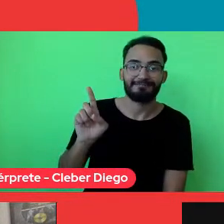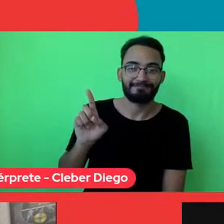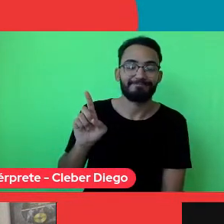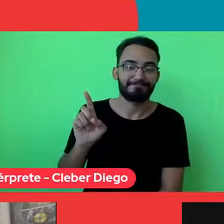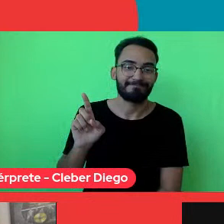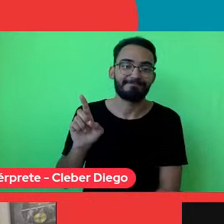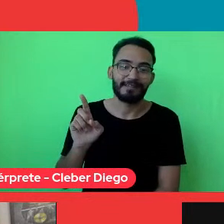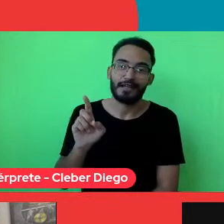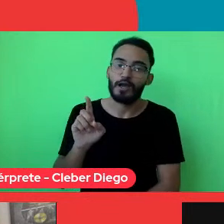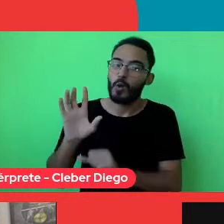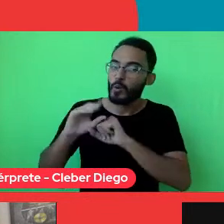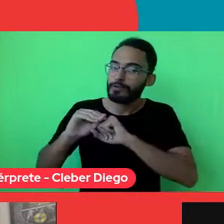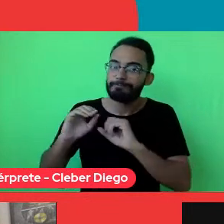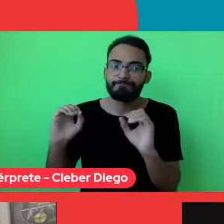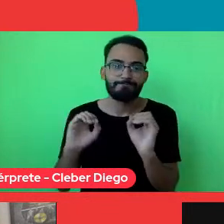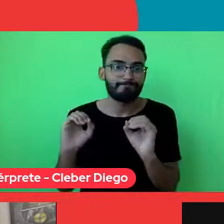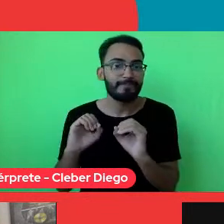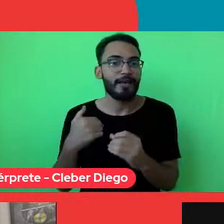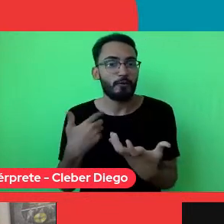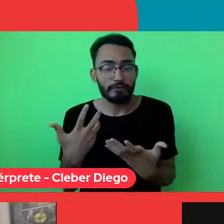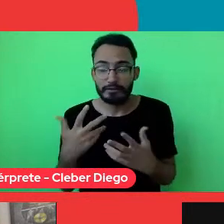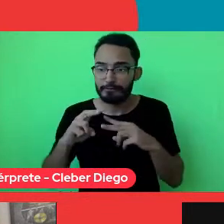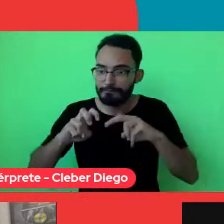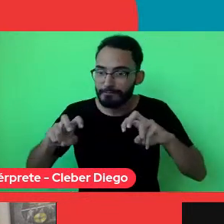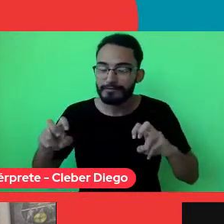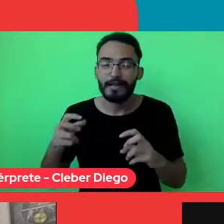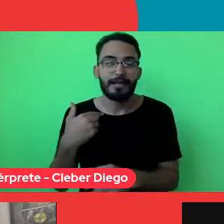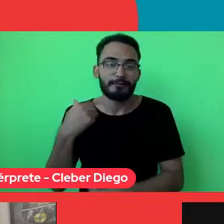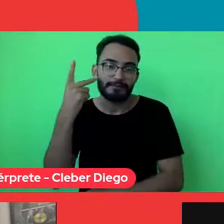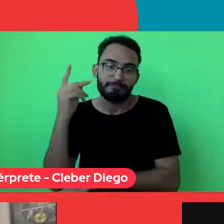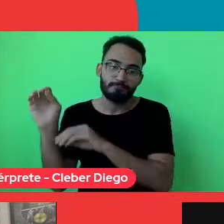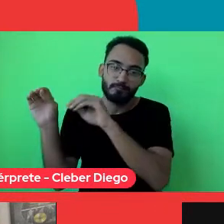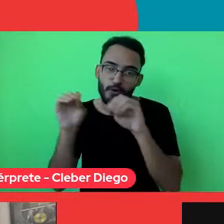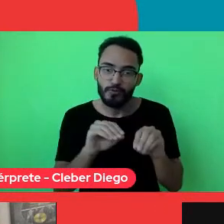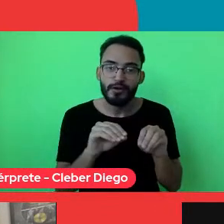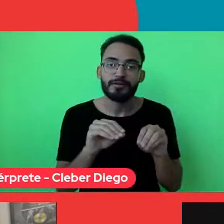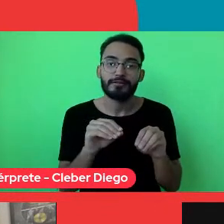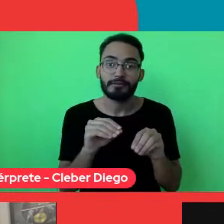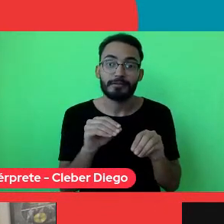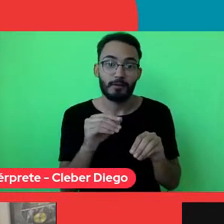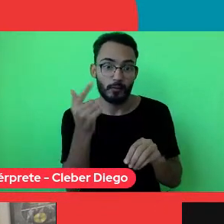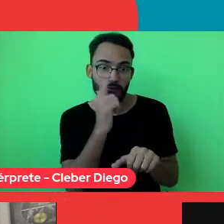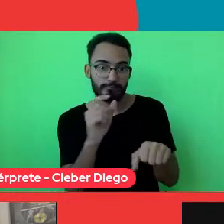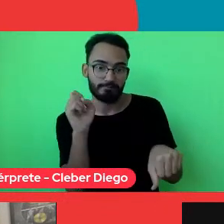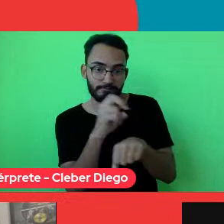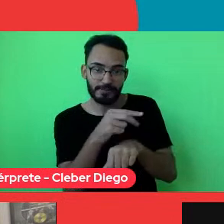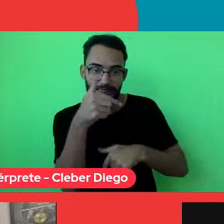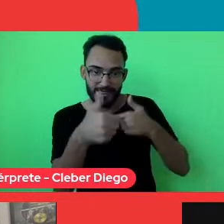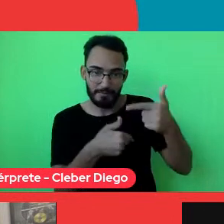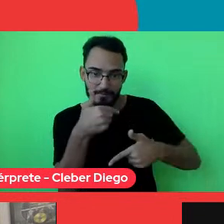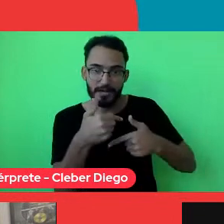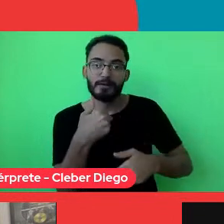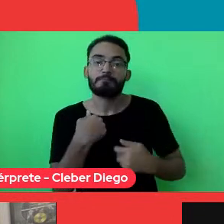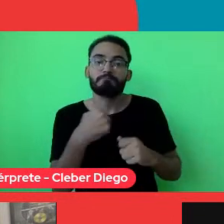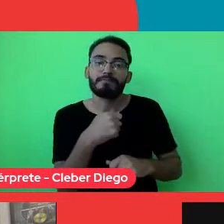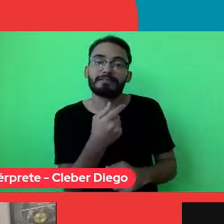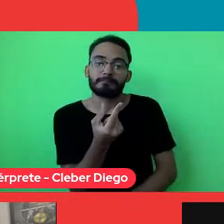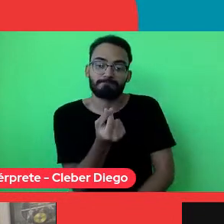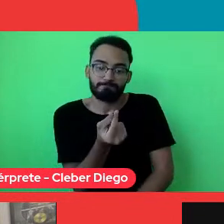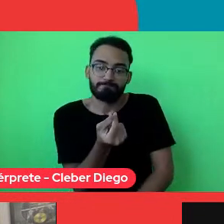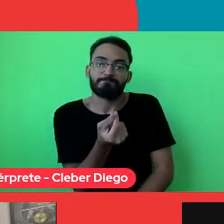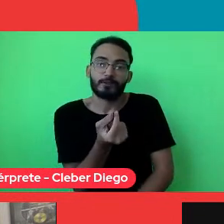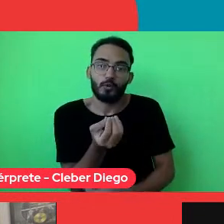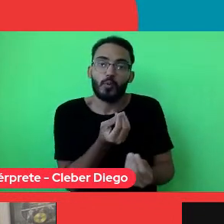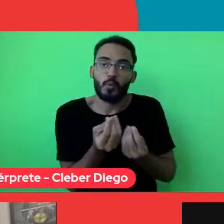pouco conhecimento, queria me especializar mais, então vim para São Paulo para fazer, na verdade, conseguir um emprego, porque eu precisava financeiramente me bancar aqui,